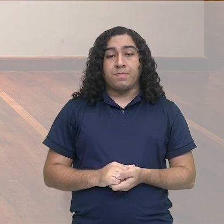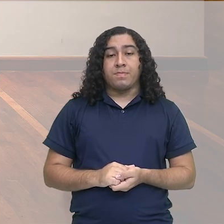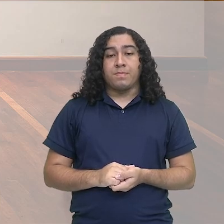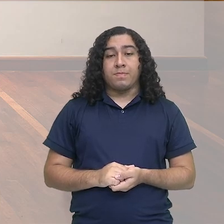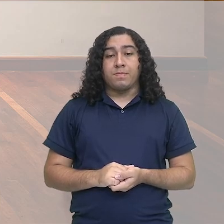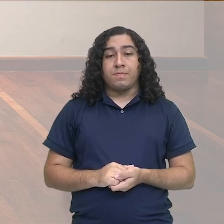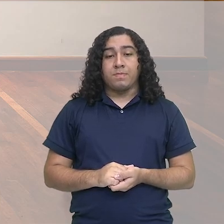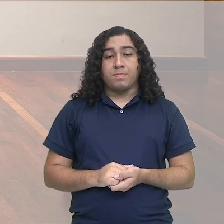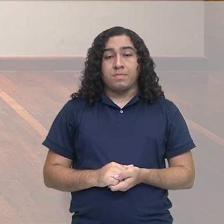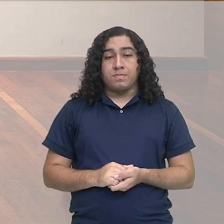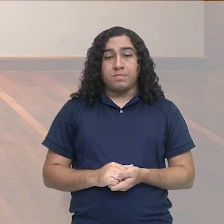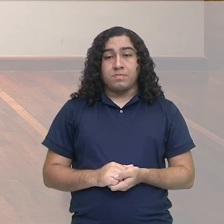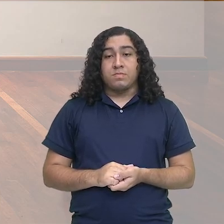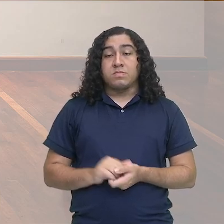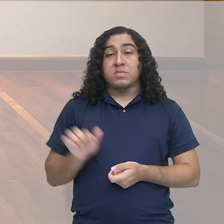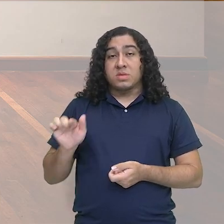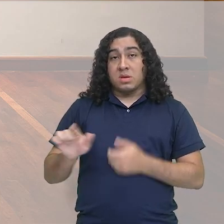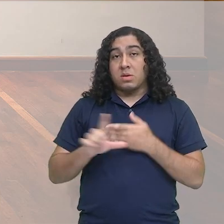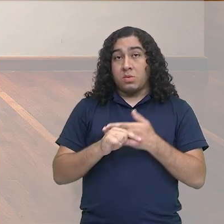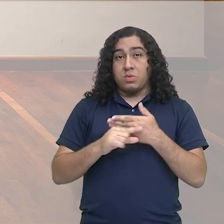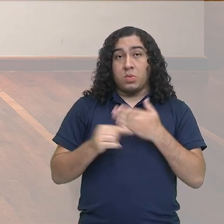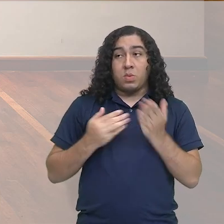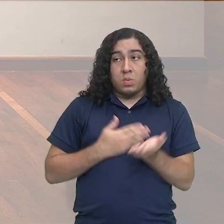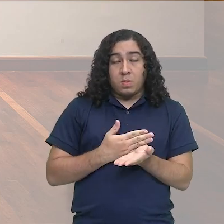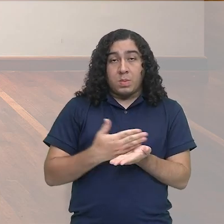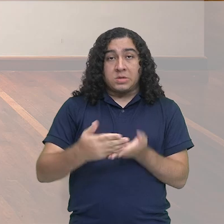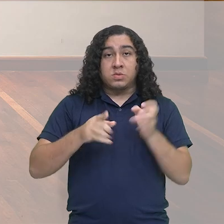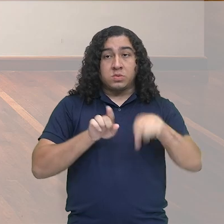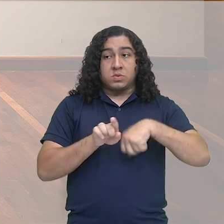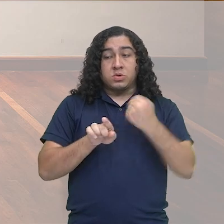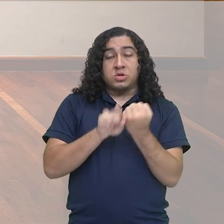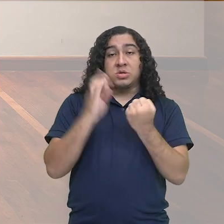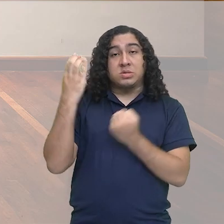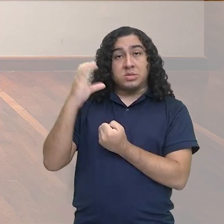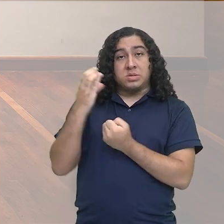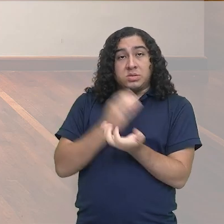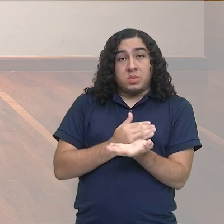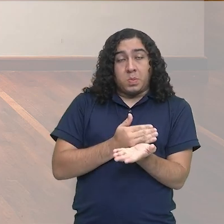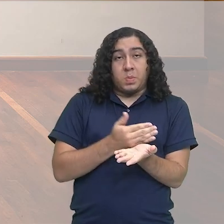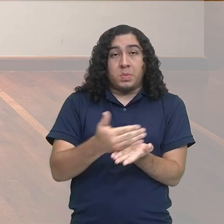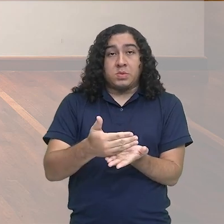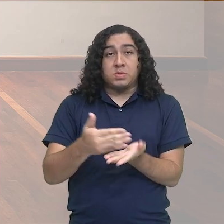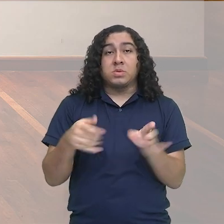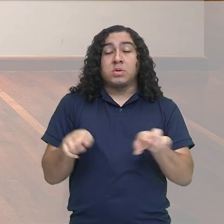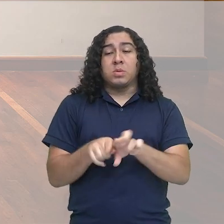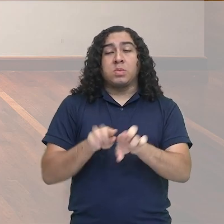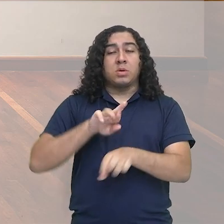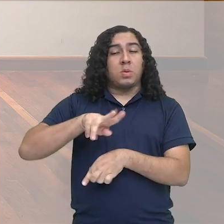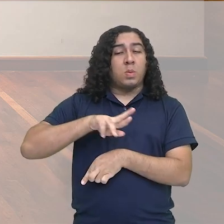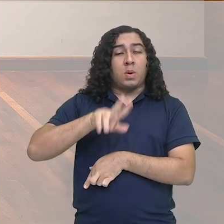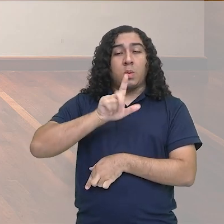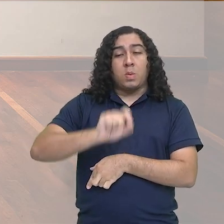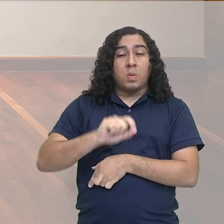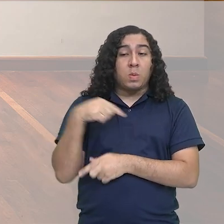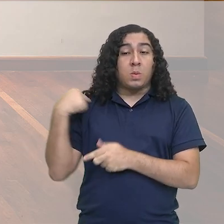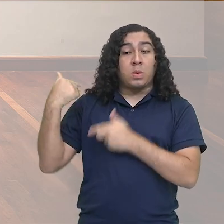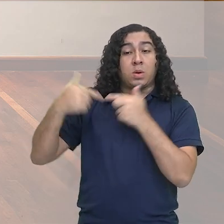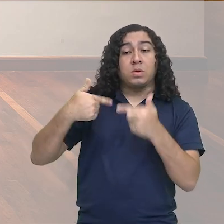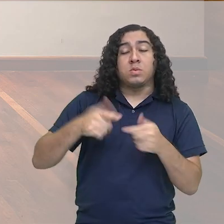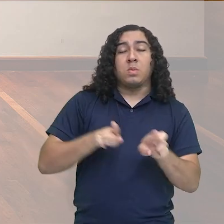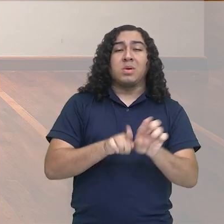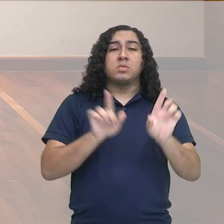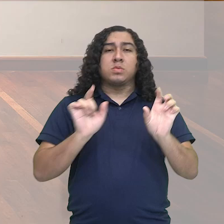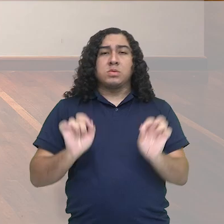então, esse primeiro momento aí da sociologia como ciência. E nós falamos que ele não é um clássico da sociologia. Mas o que é